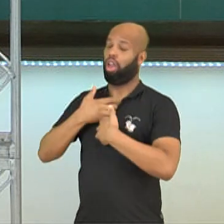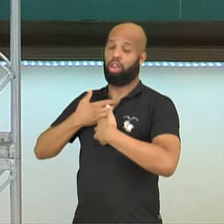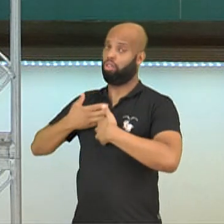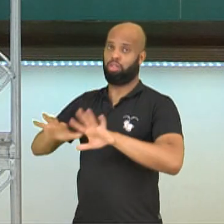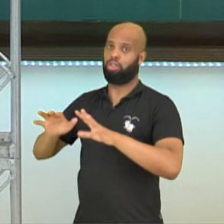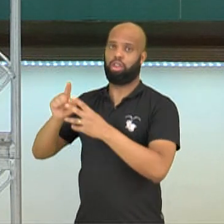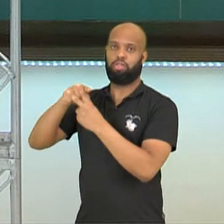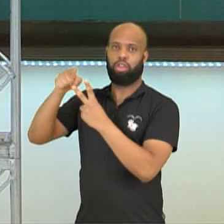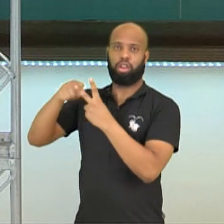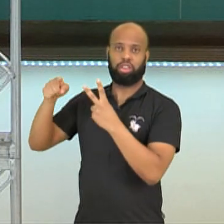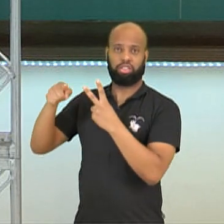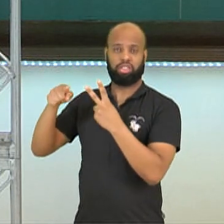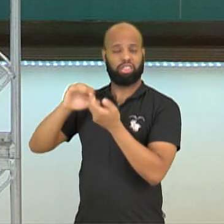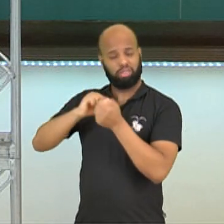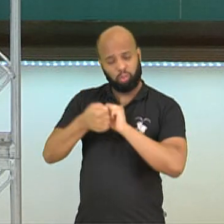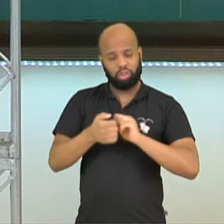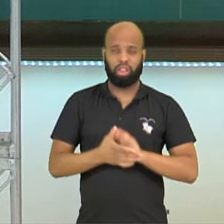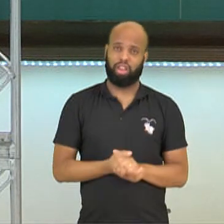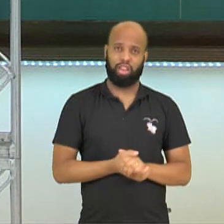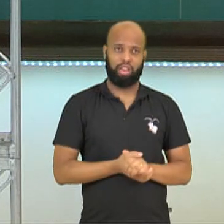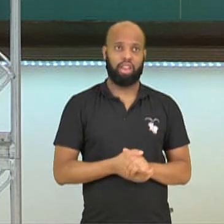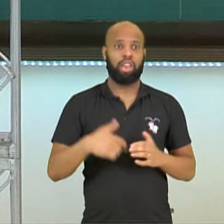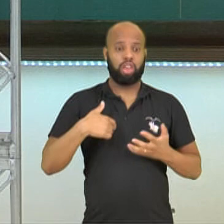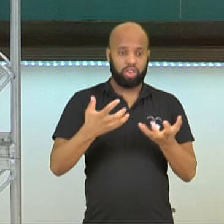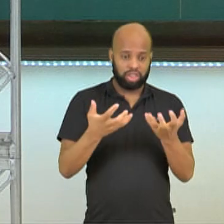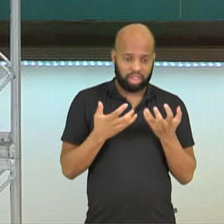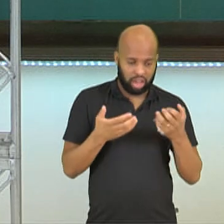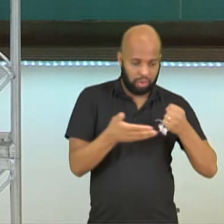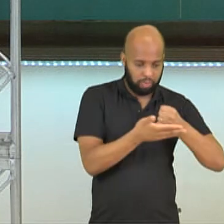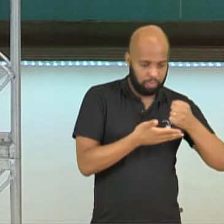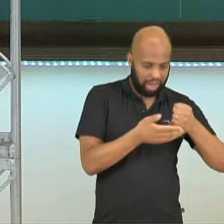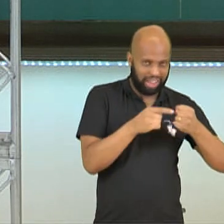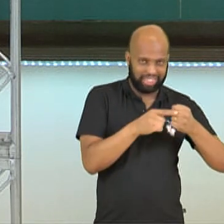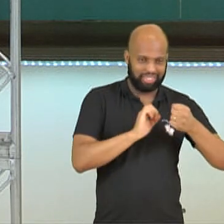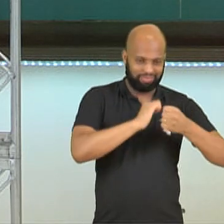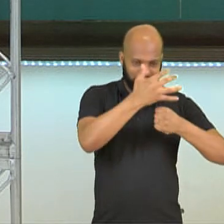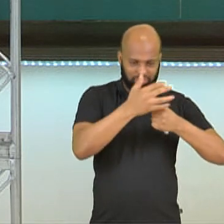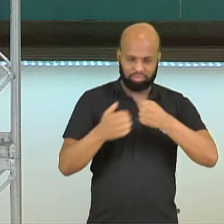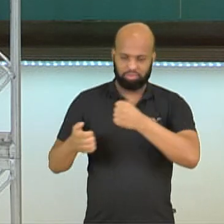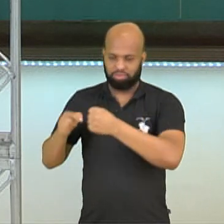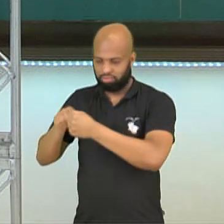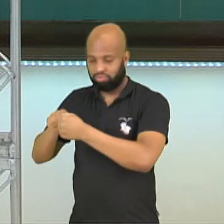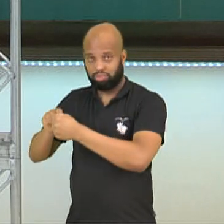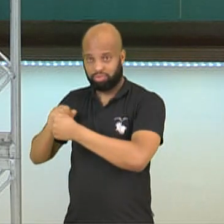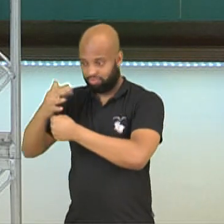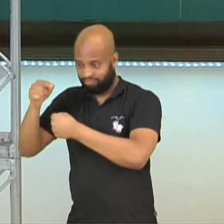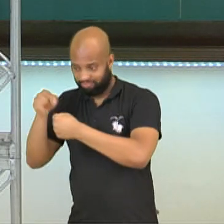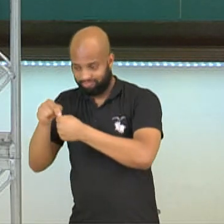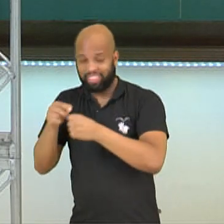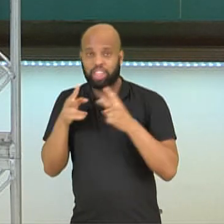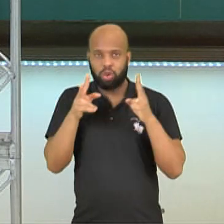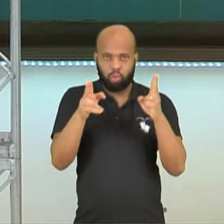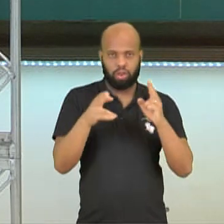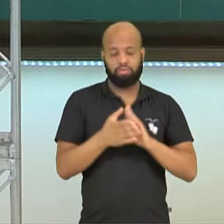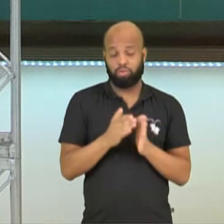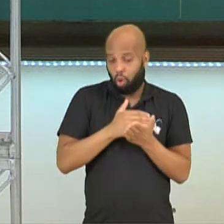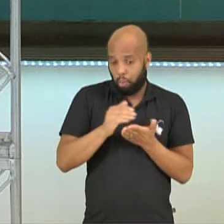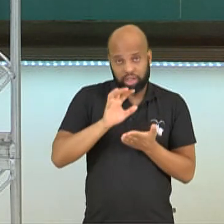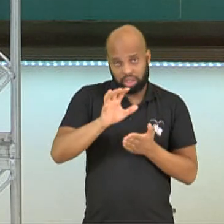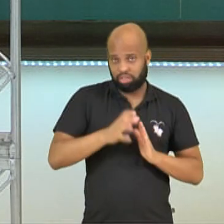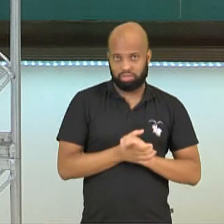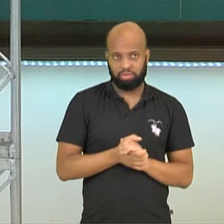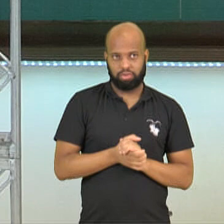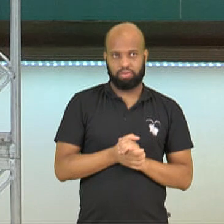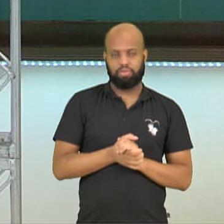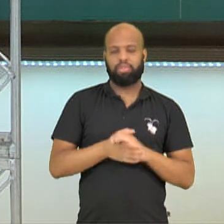transformar aquela raiz. Ah, eu quero que a base fique a mesma. Então você começa por aí, ok? Então, respira fundo, porque o que você